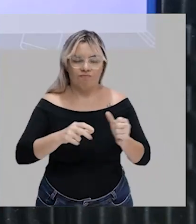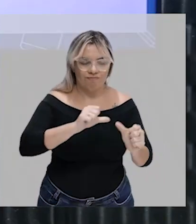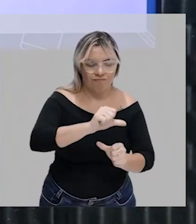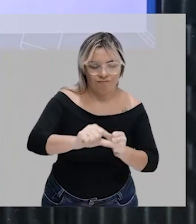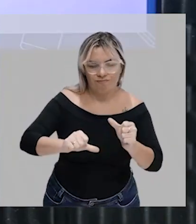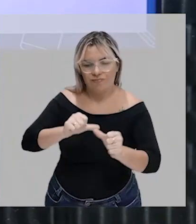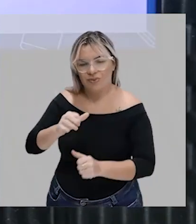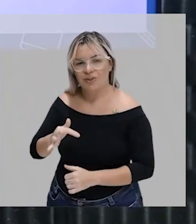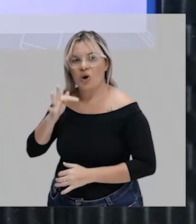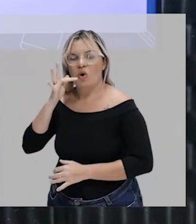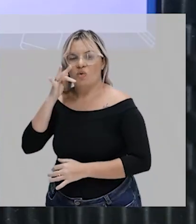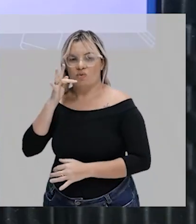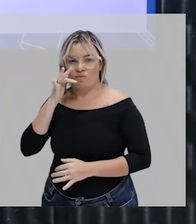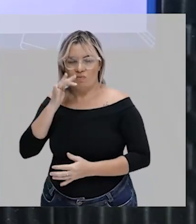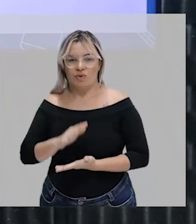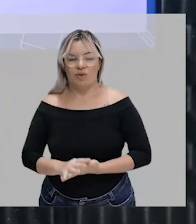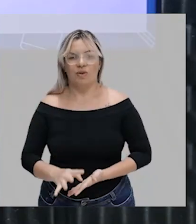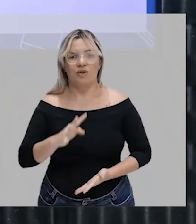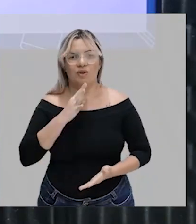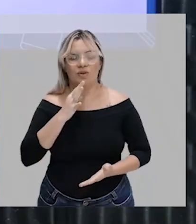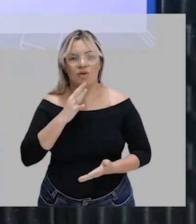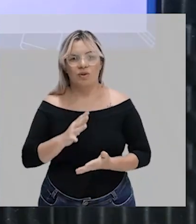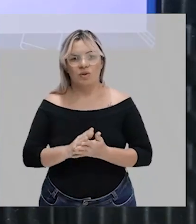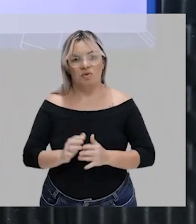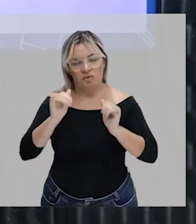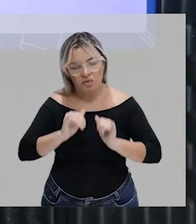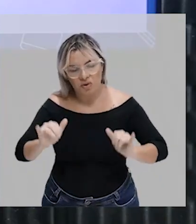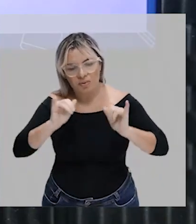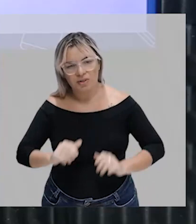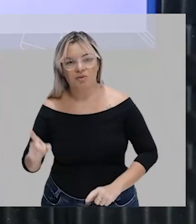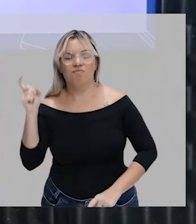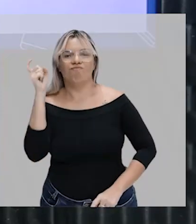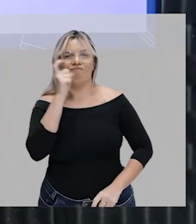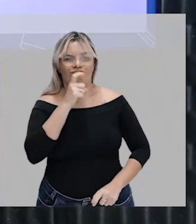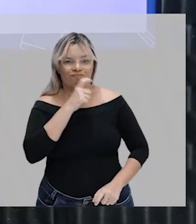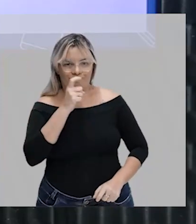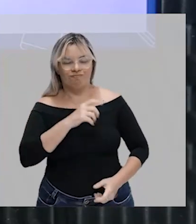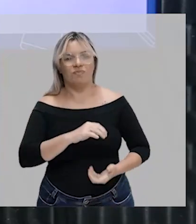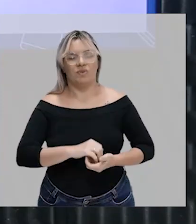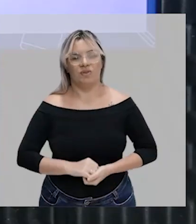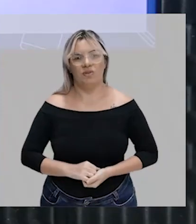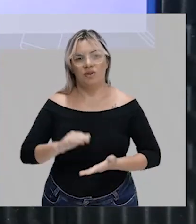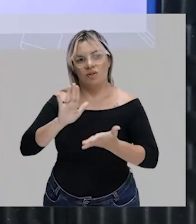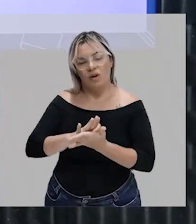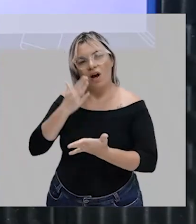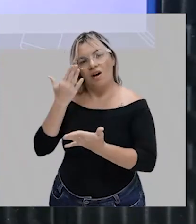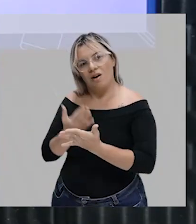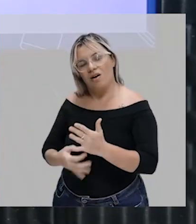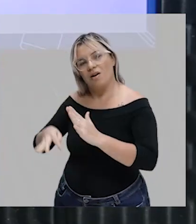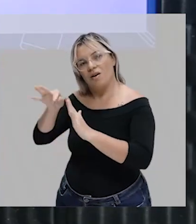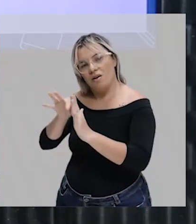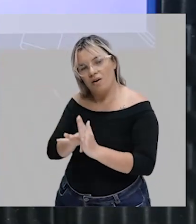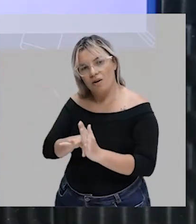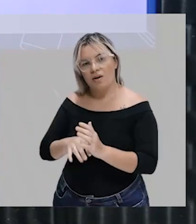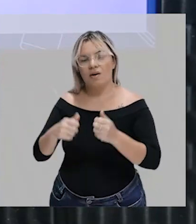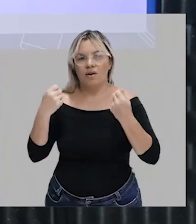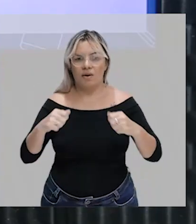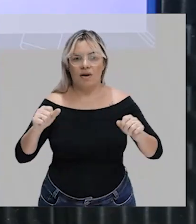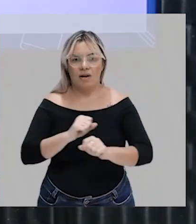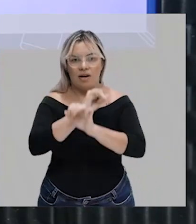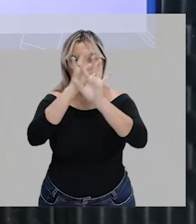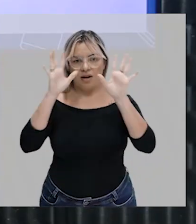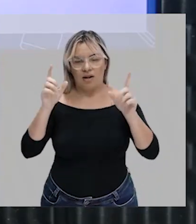uma fofoca e que a gente conhece hoje como fake news, tá? Então, a interpretação textual ela precisa ser clara